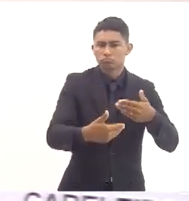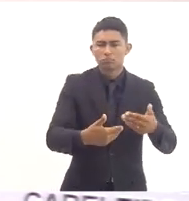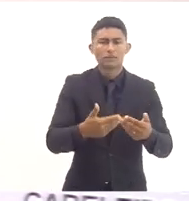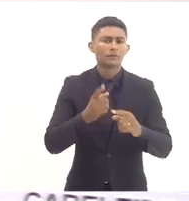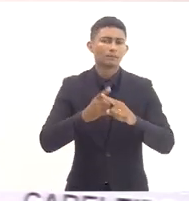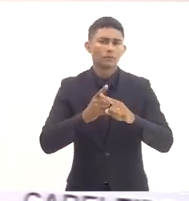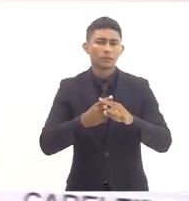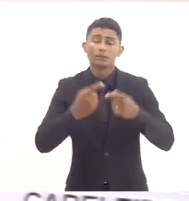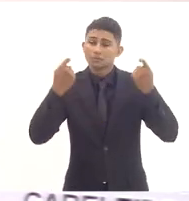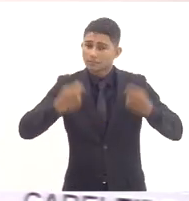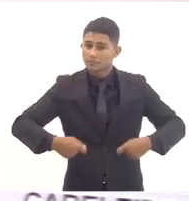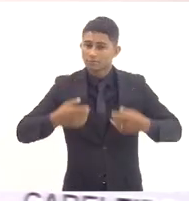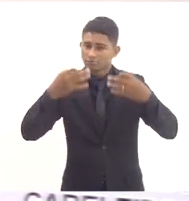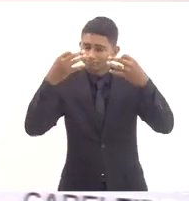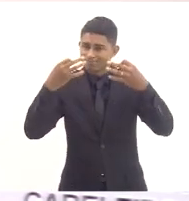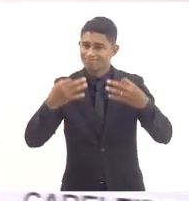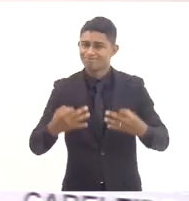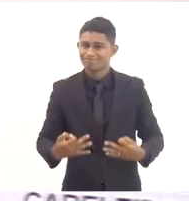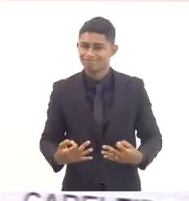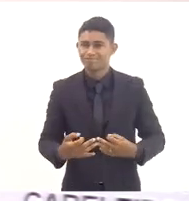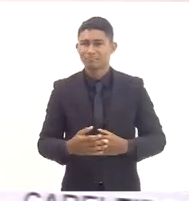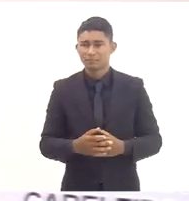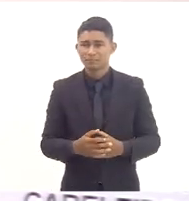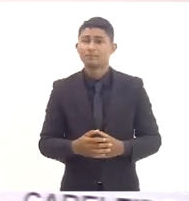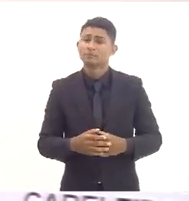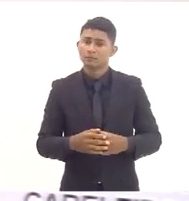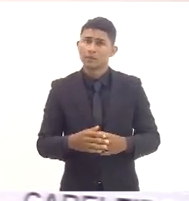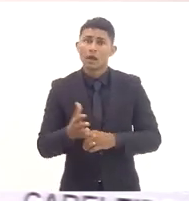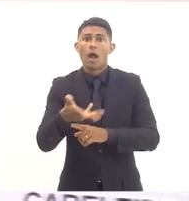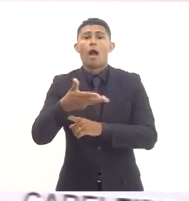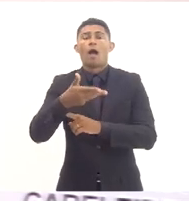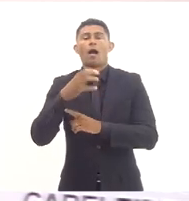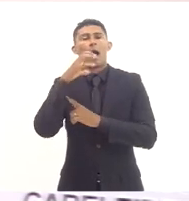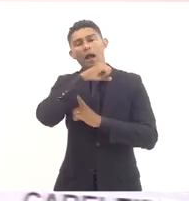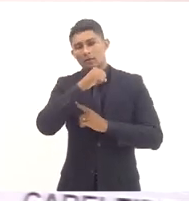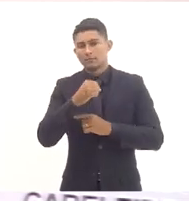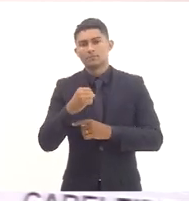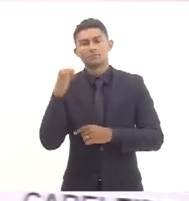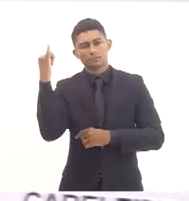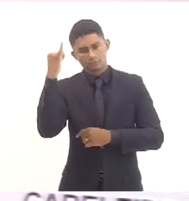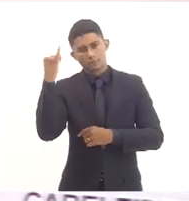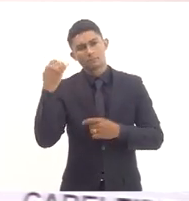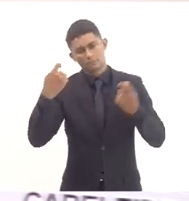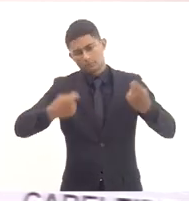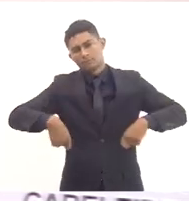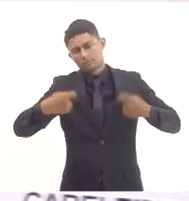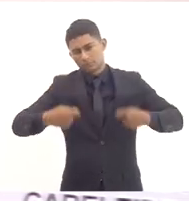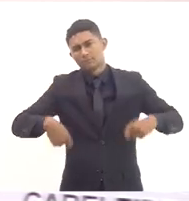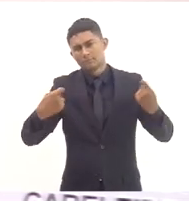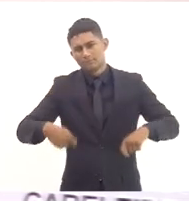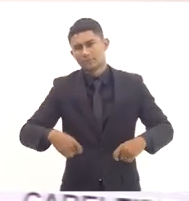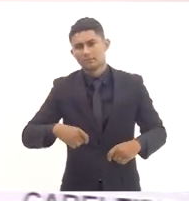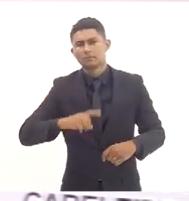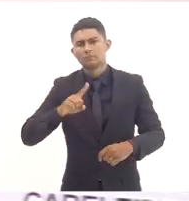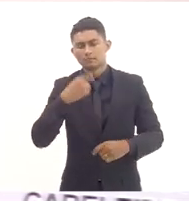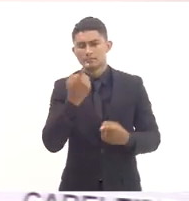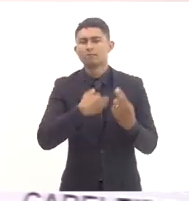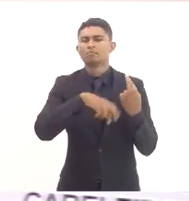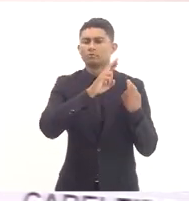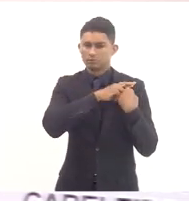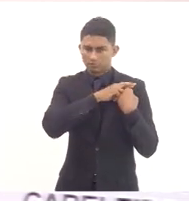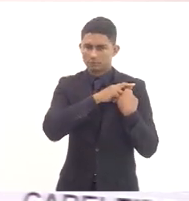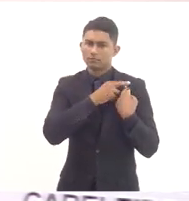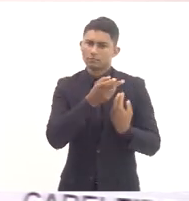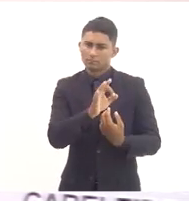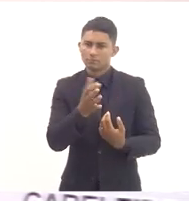idoneidades é claro que a gente pode acelerar deve acelerar a gente se compromete cada um